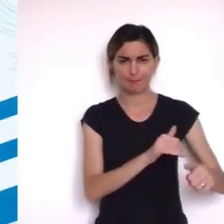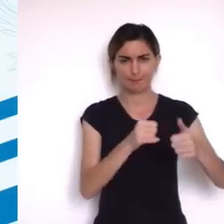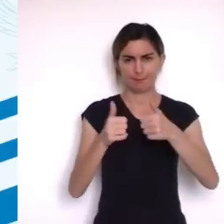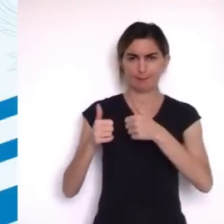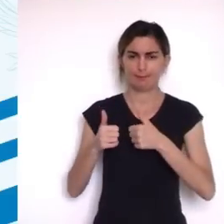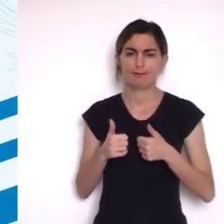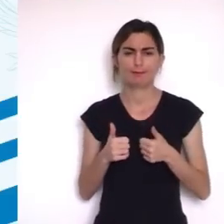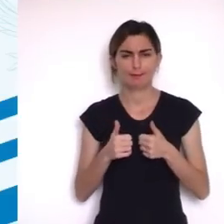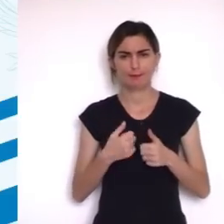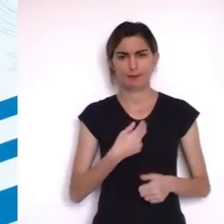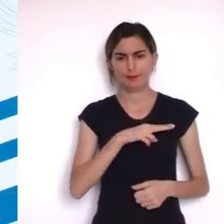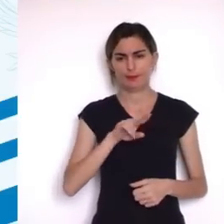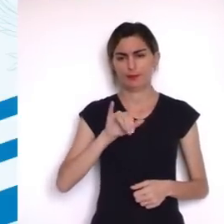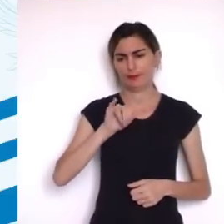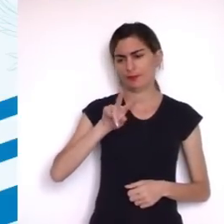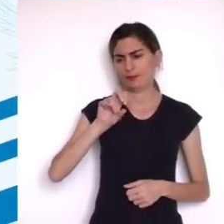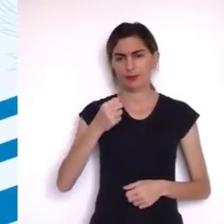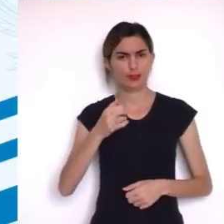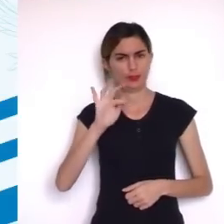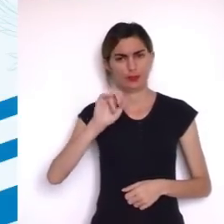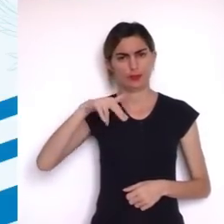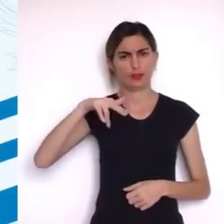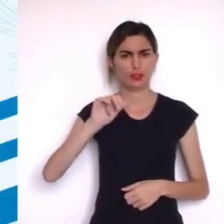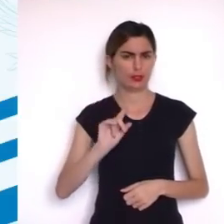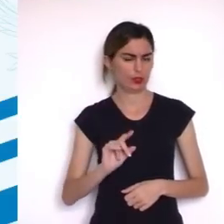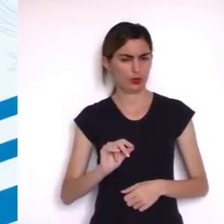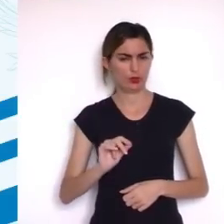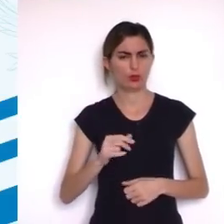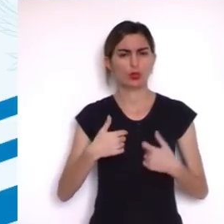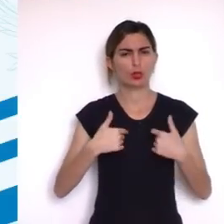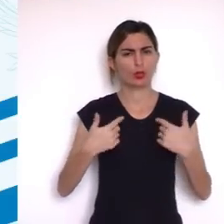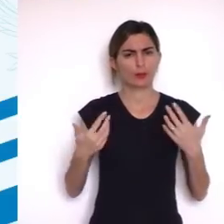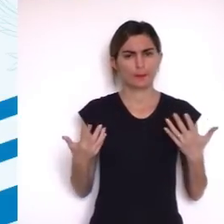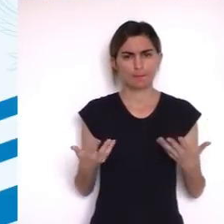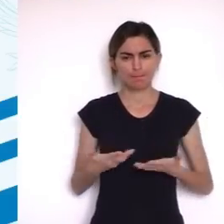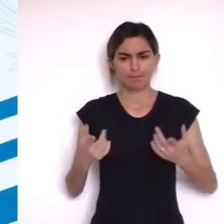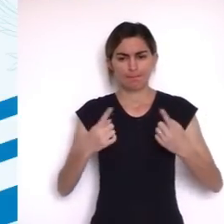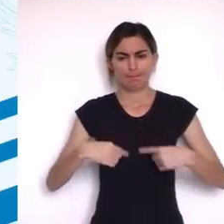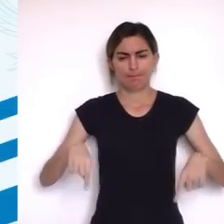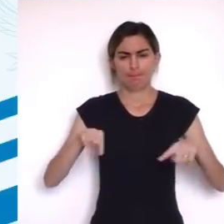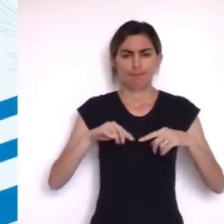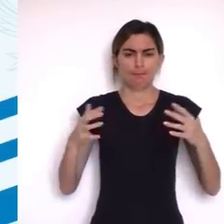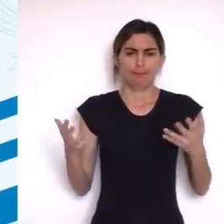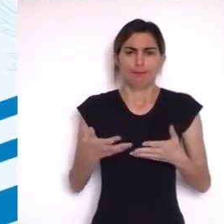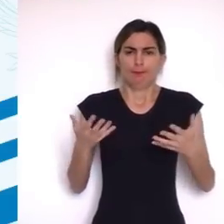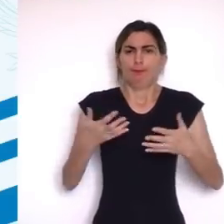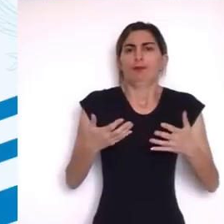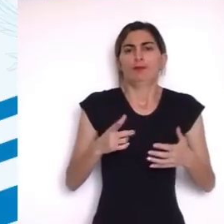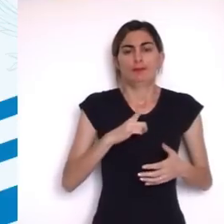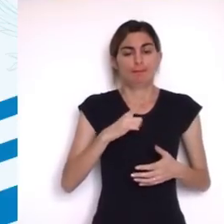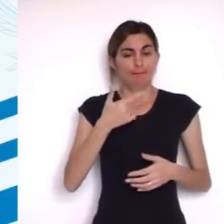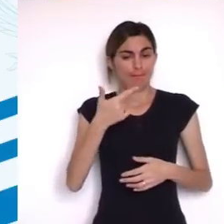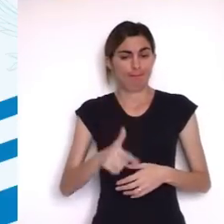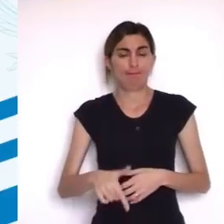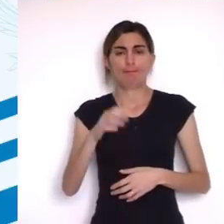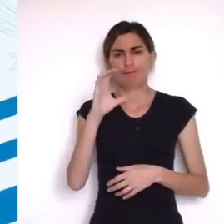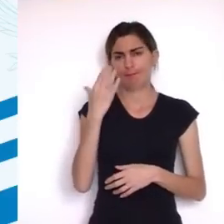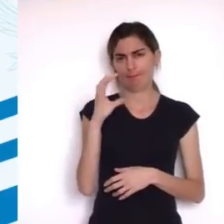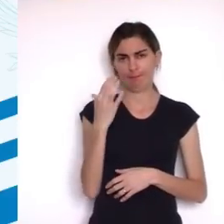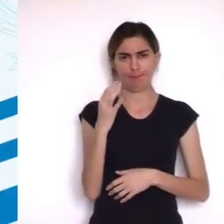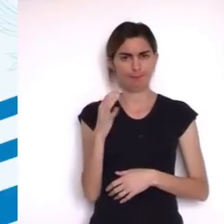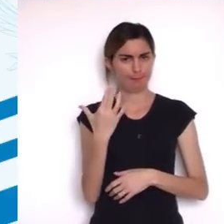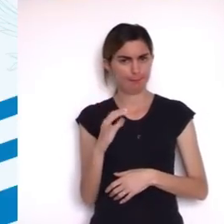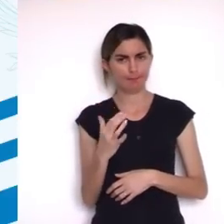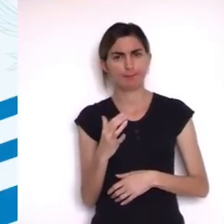Olá pessoal, meu nome é Ives Fernando e nós hoje iremos ter mais uma aula